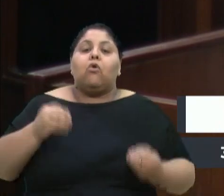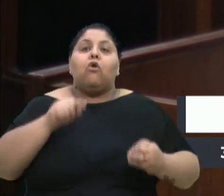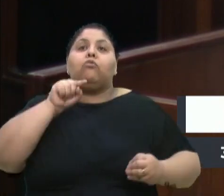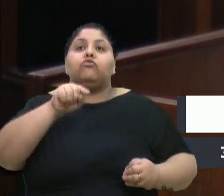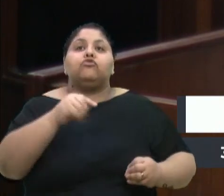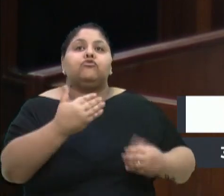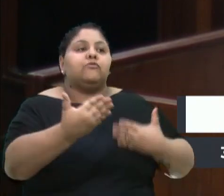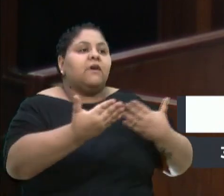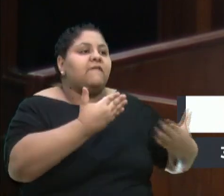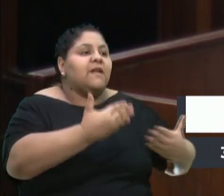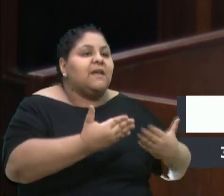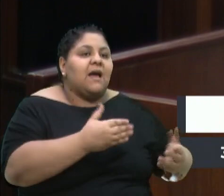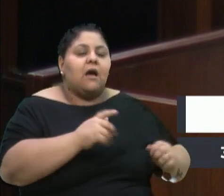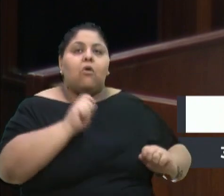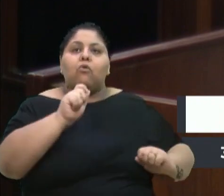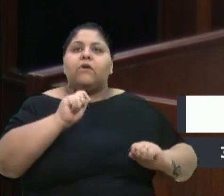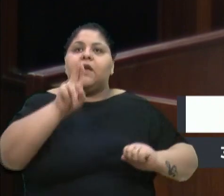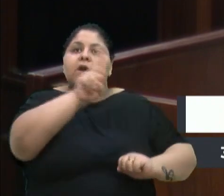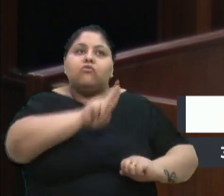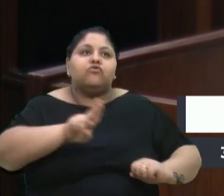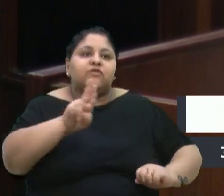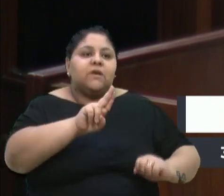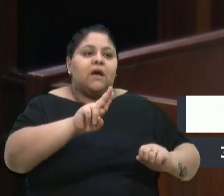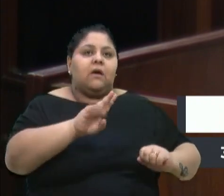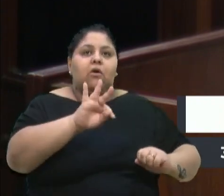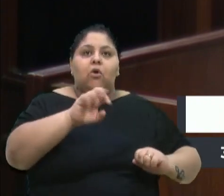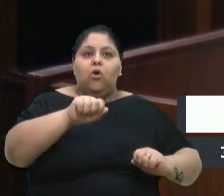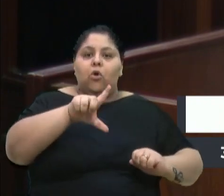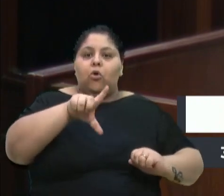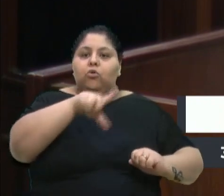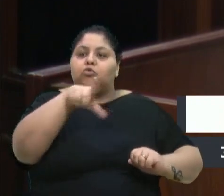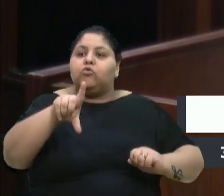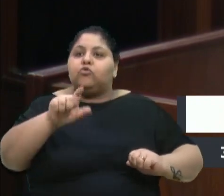do agricultor que vai dizer se tu teve renda ou não teve.